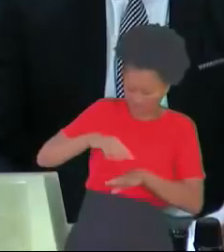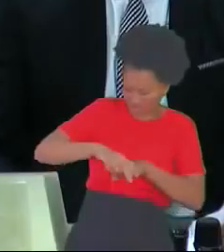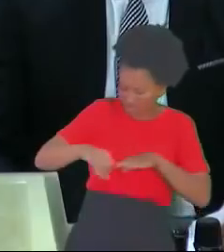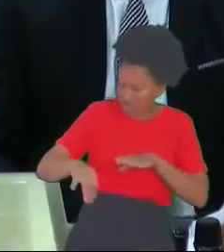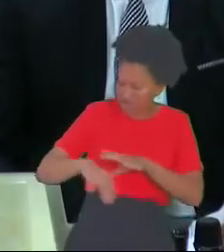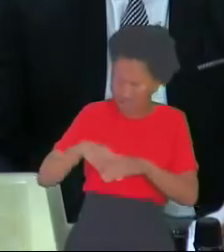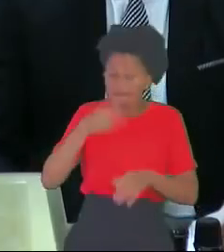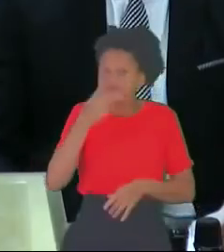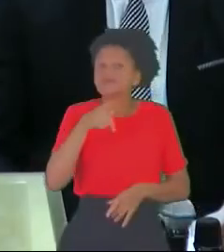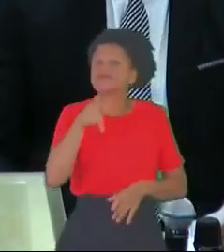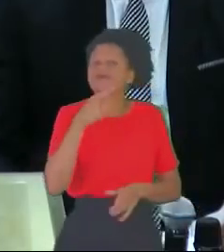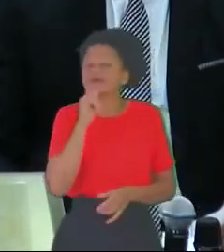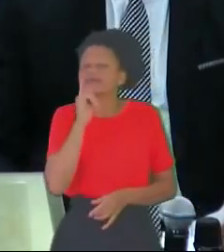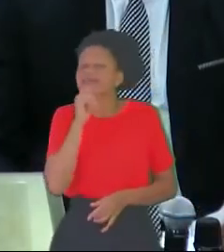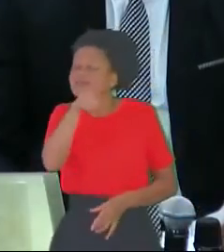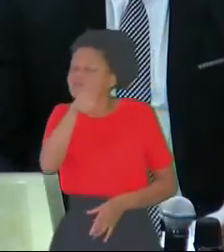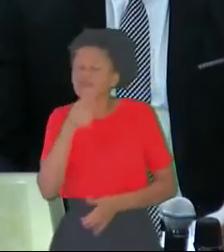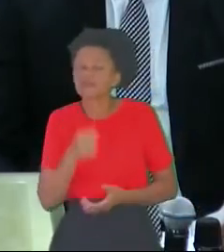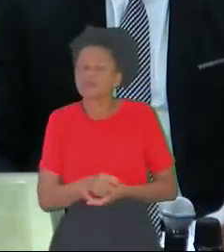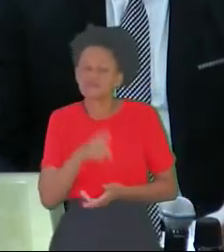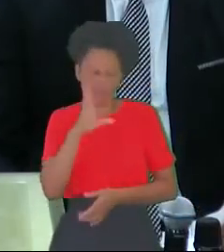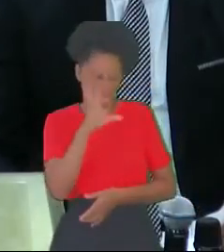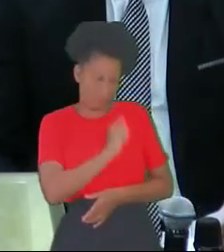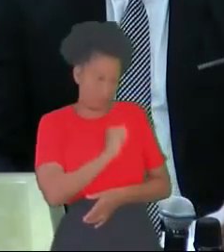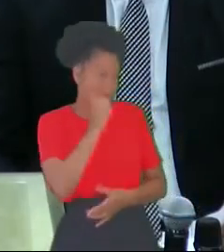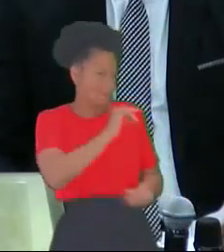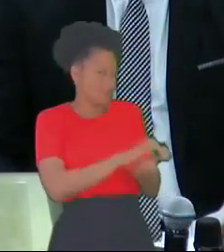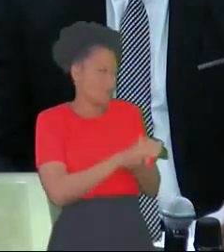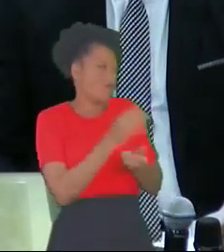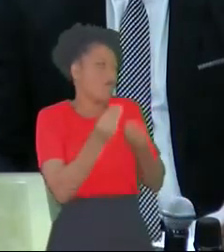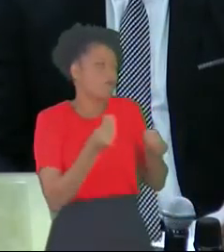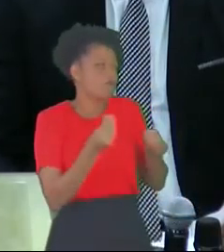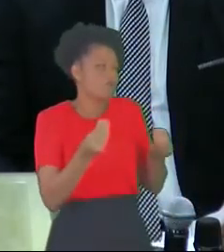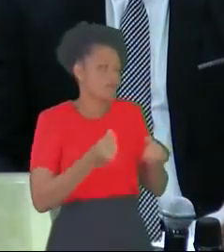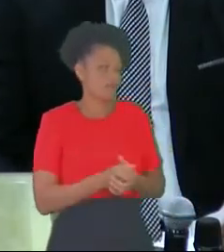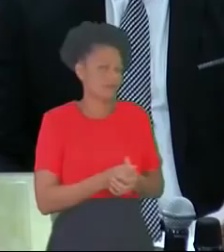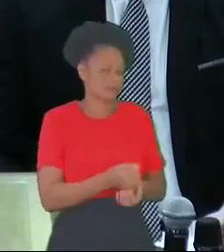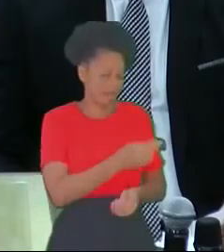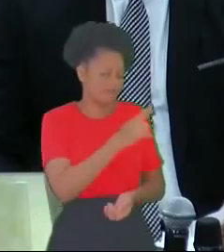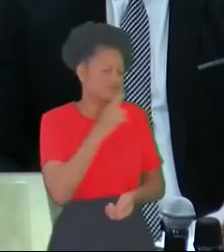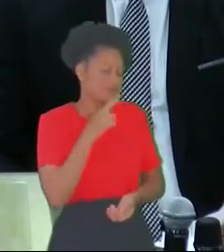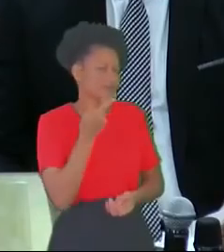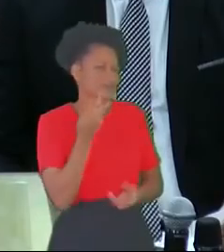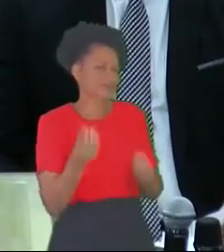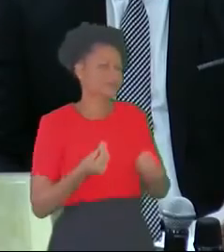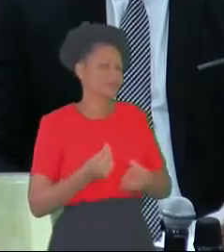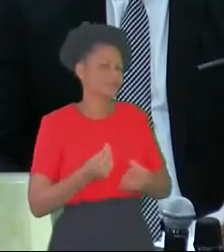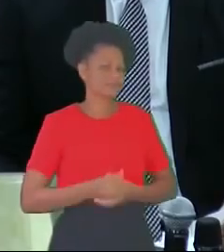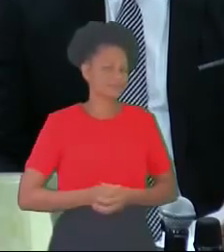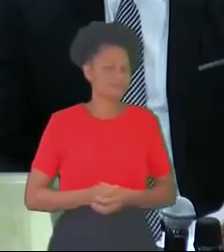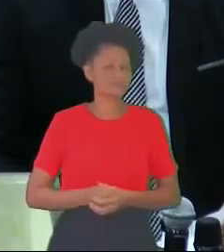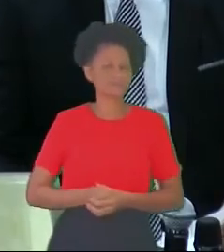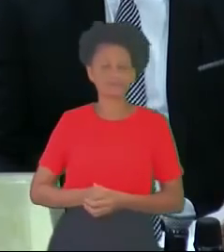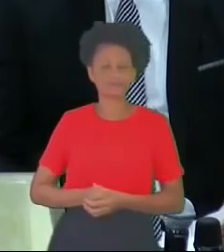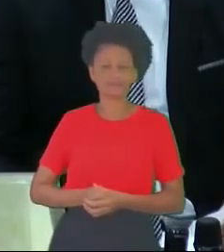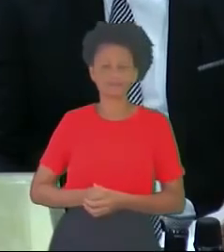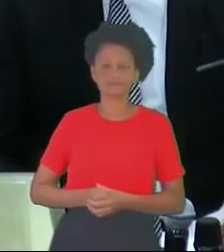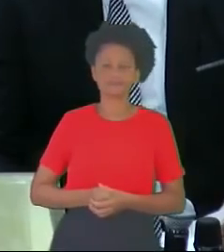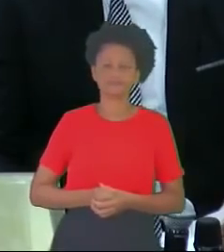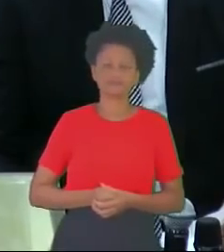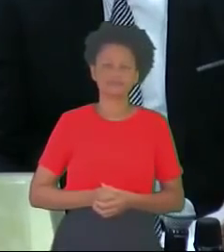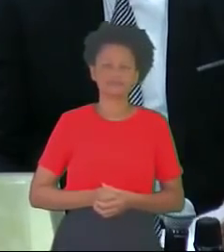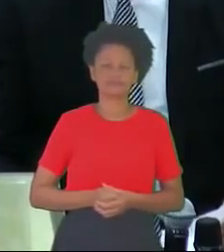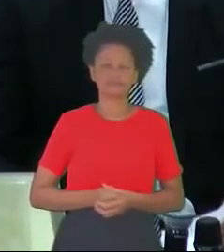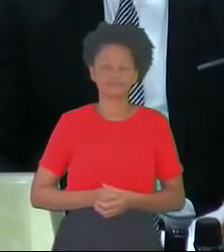você faria? Se fosse você, por mais amor que você tivesse, diga, seja honesto, hein?